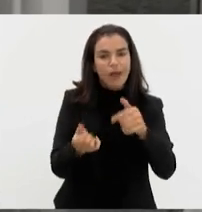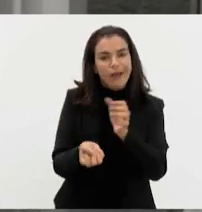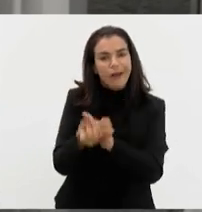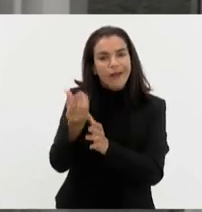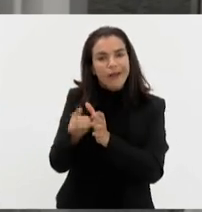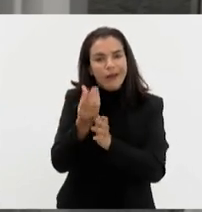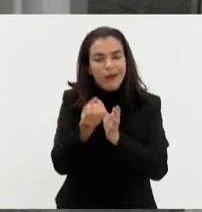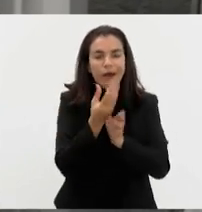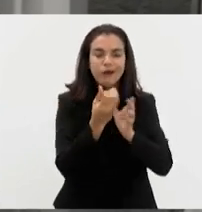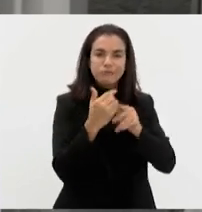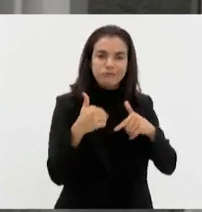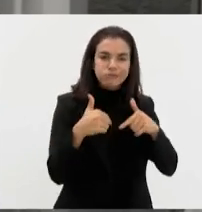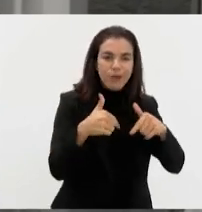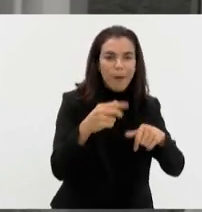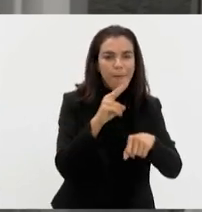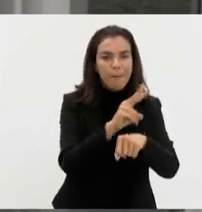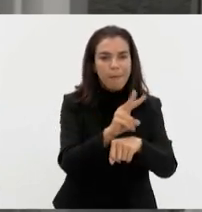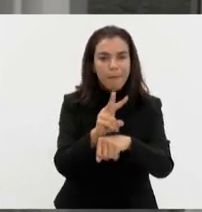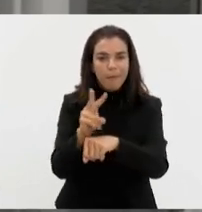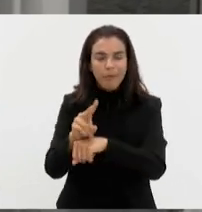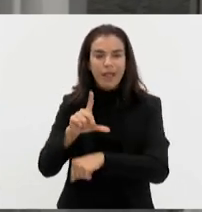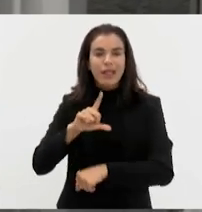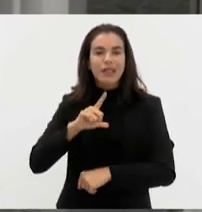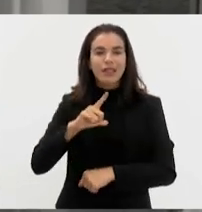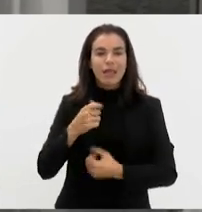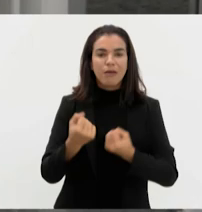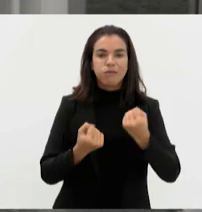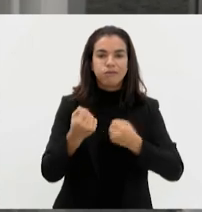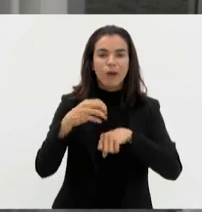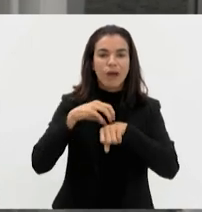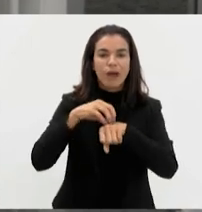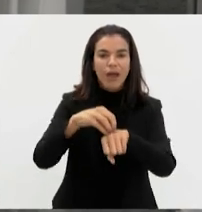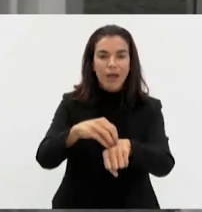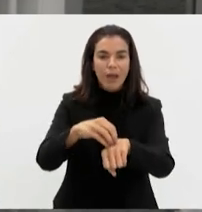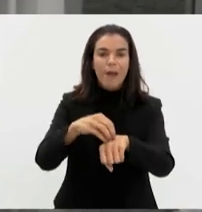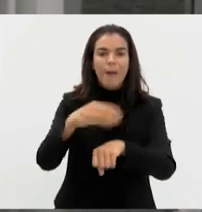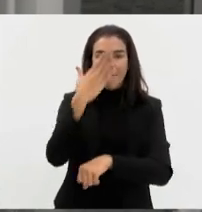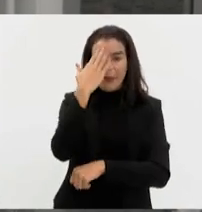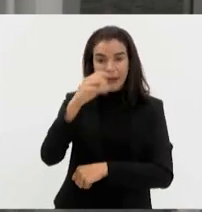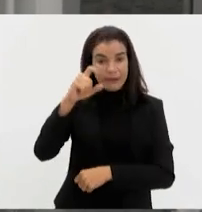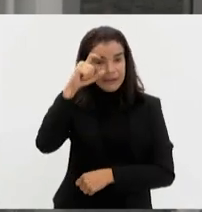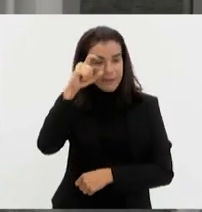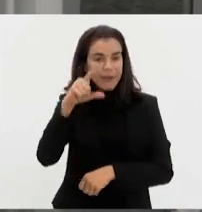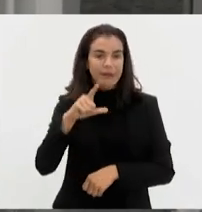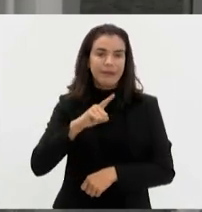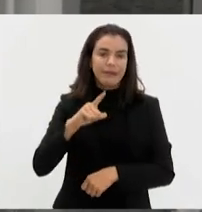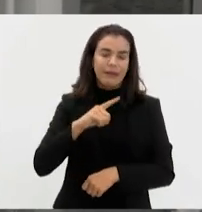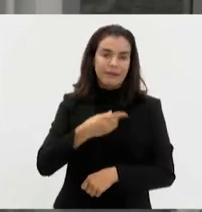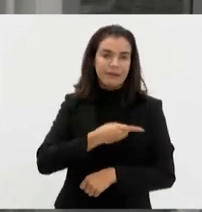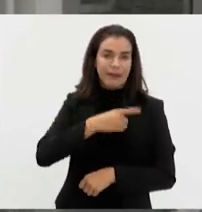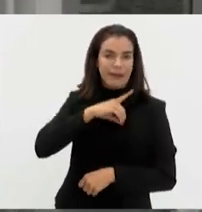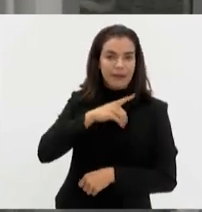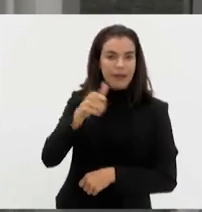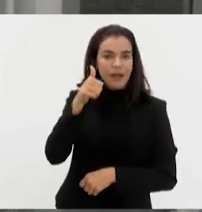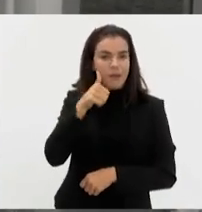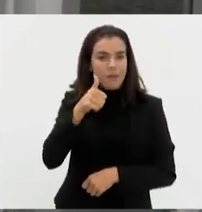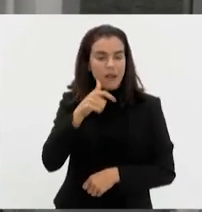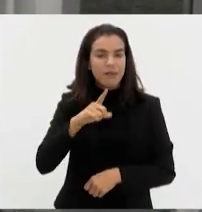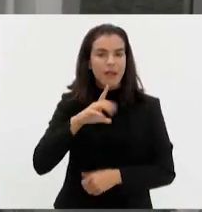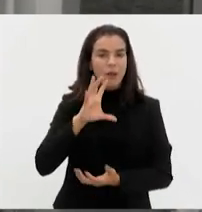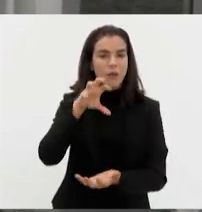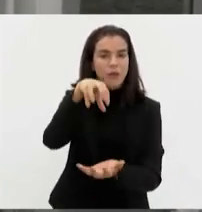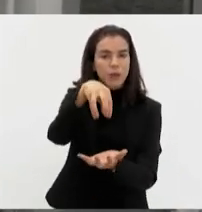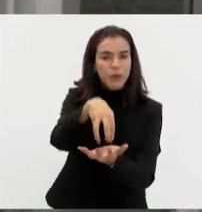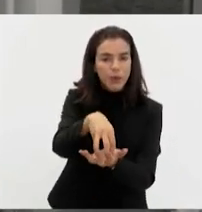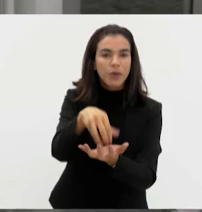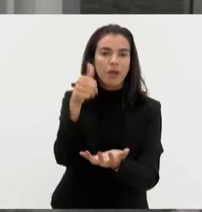para proteger essa mulher. A gente tem a Patrulha Maria da Penha na Polícia Militar, a gente tem as delegacias de mulheres, tem o núcleo